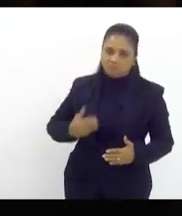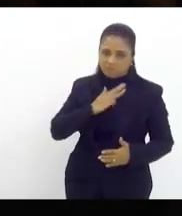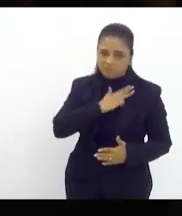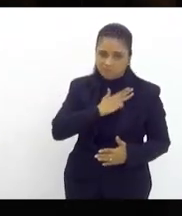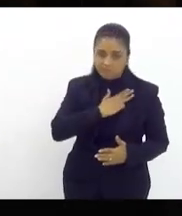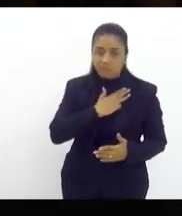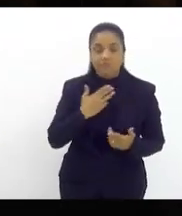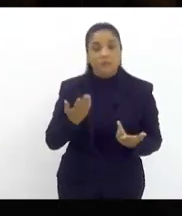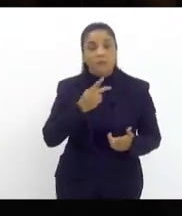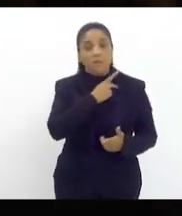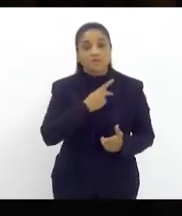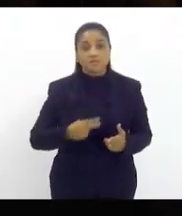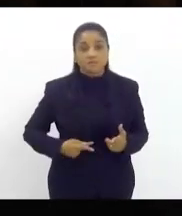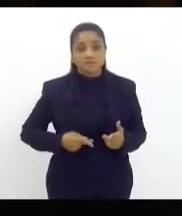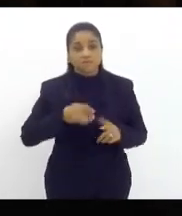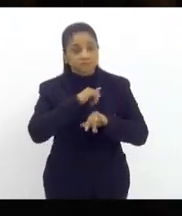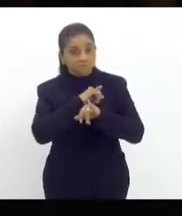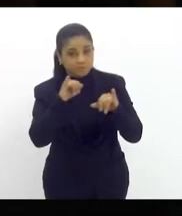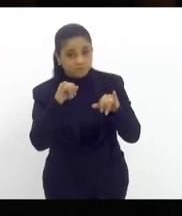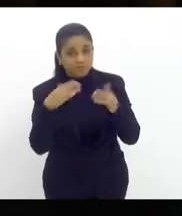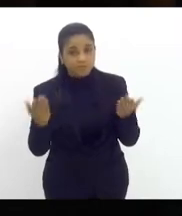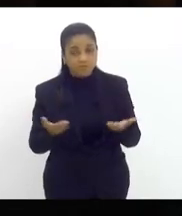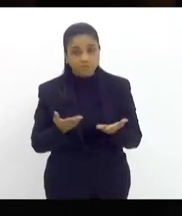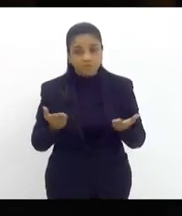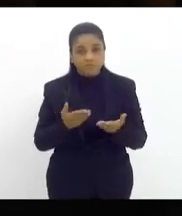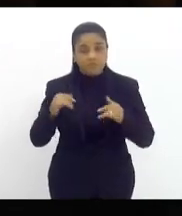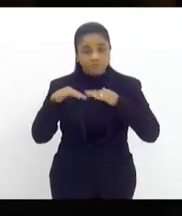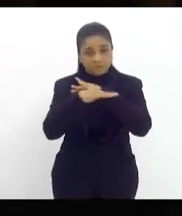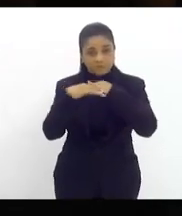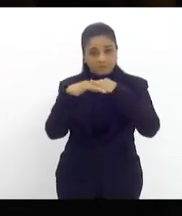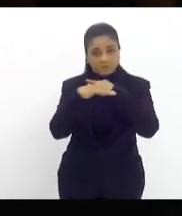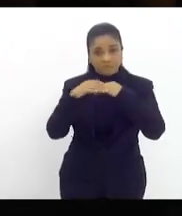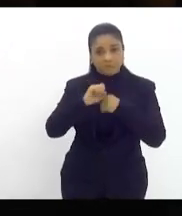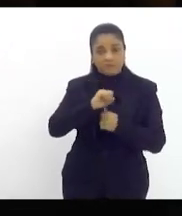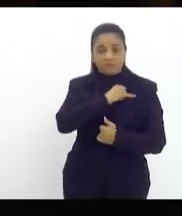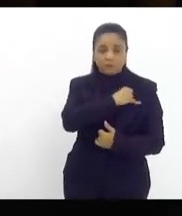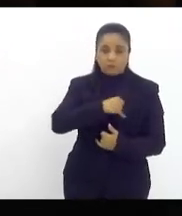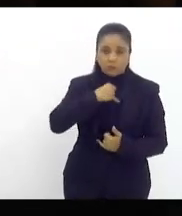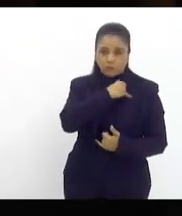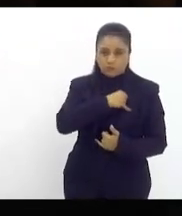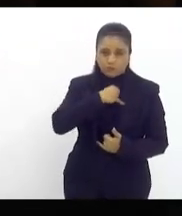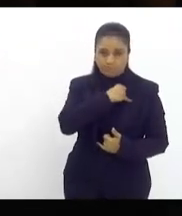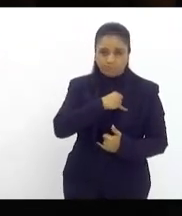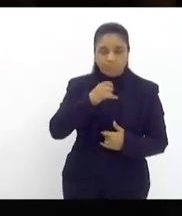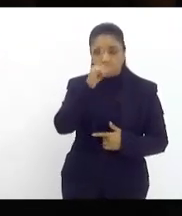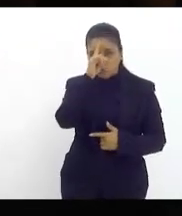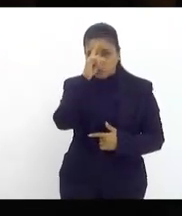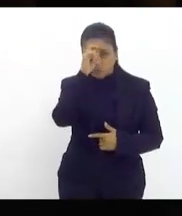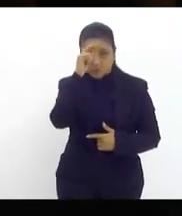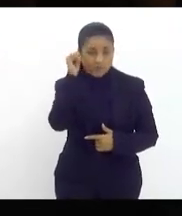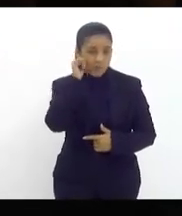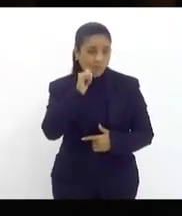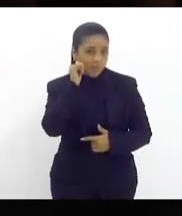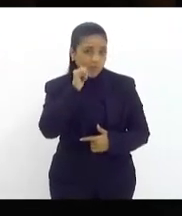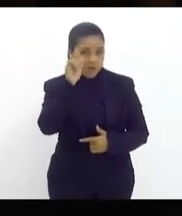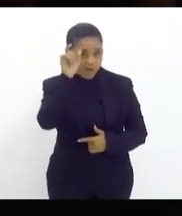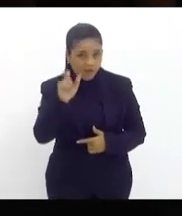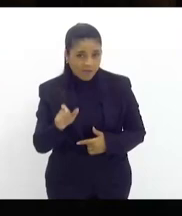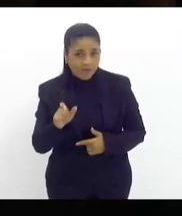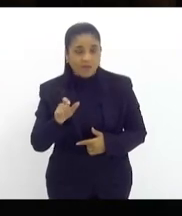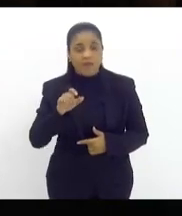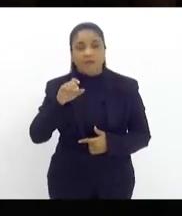presidenta, quero dizer aqui que hoje estive na cidade de São João de Meriti, no Hospital da Mulher Eloneida